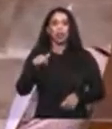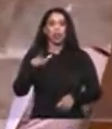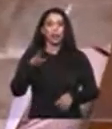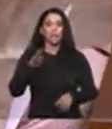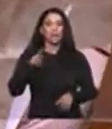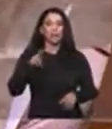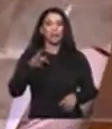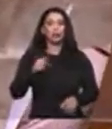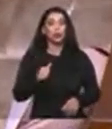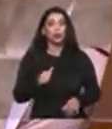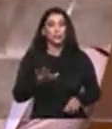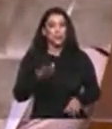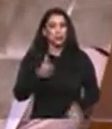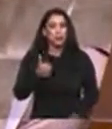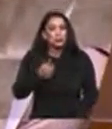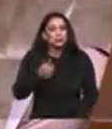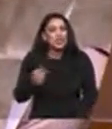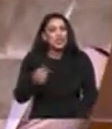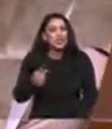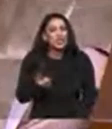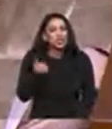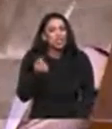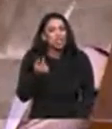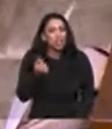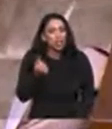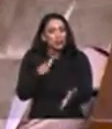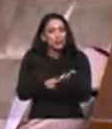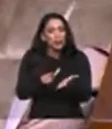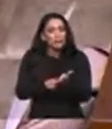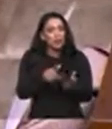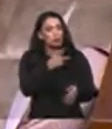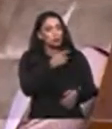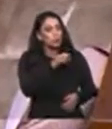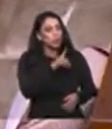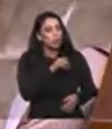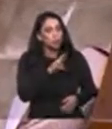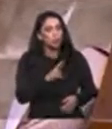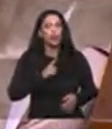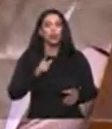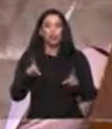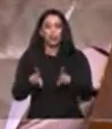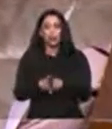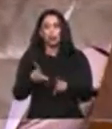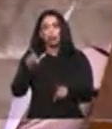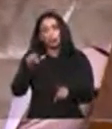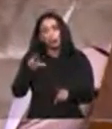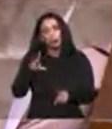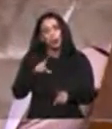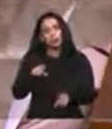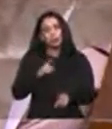Pelo menos 17 entregas de dinheiro em espécie a Pedro Paulo Bergamaschi e Luiz Pereira Duarte de